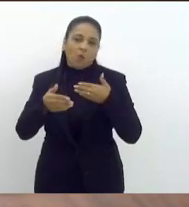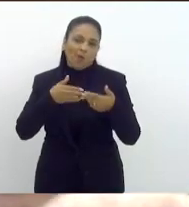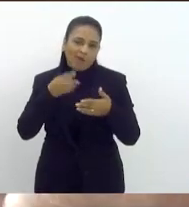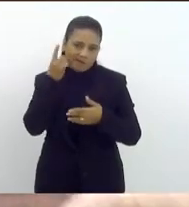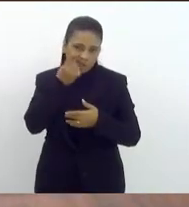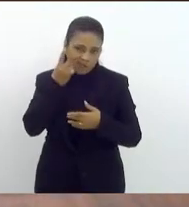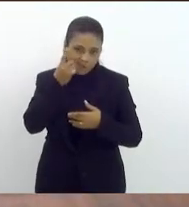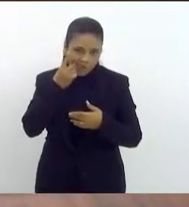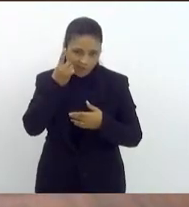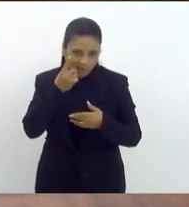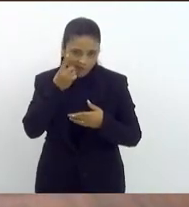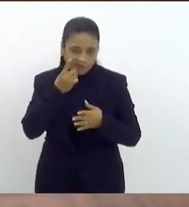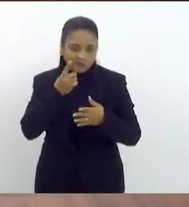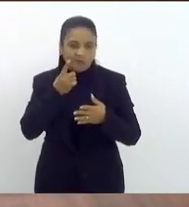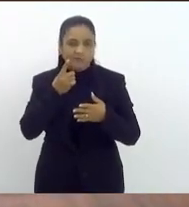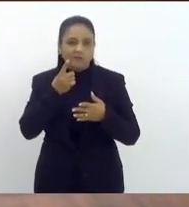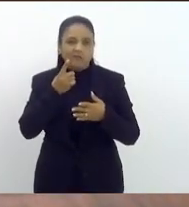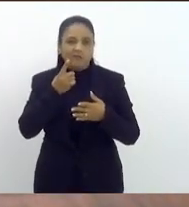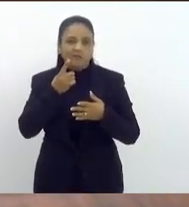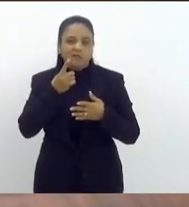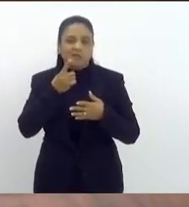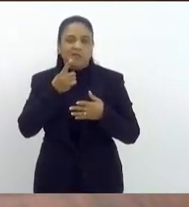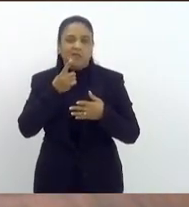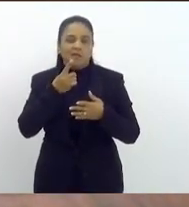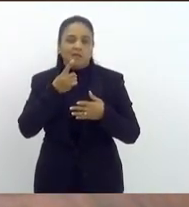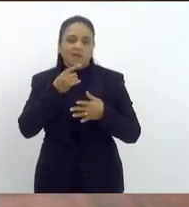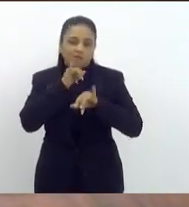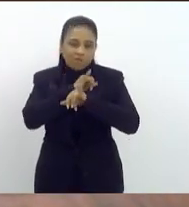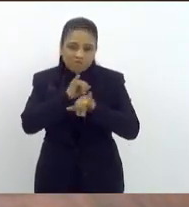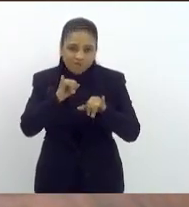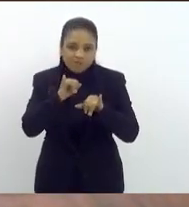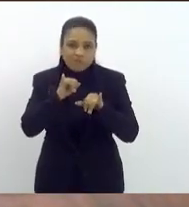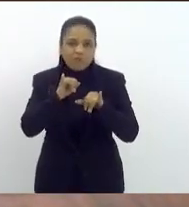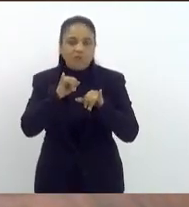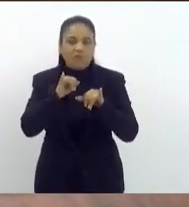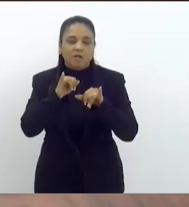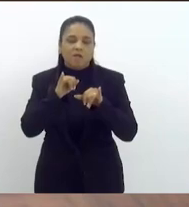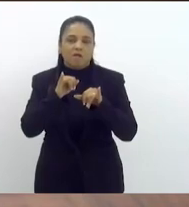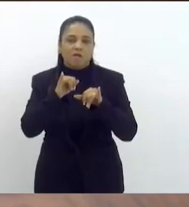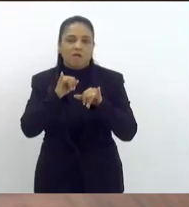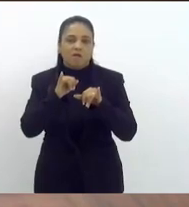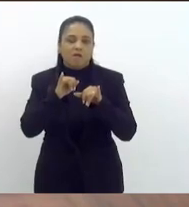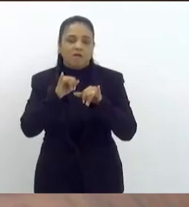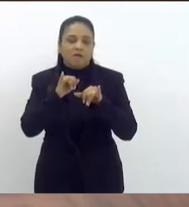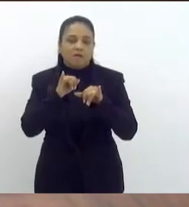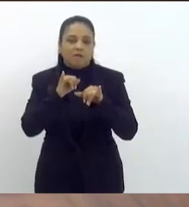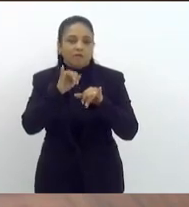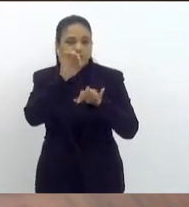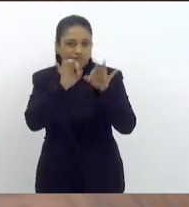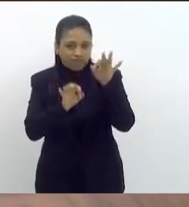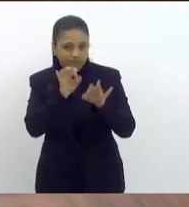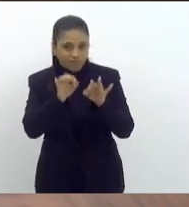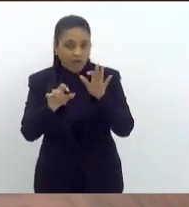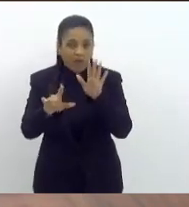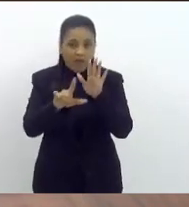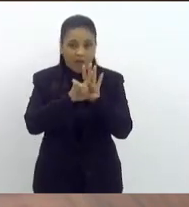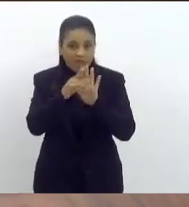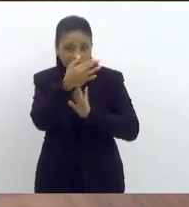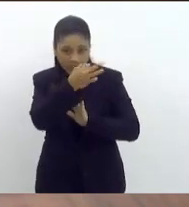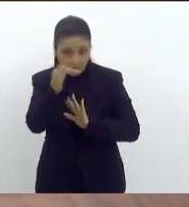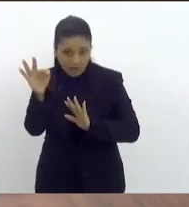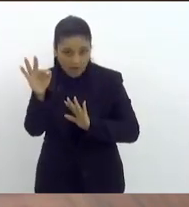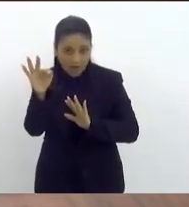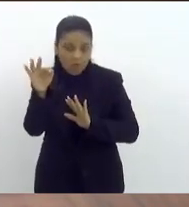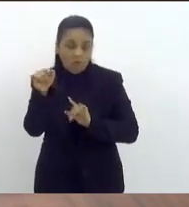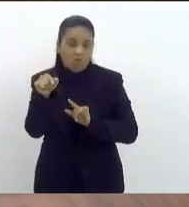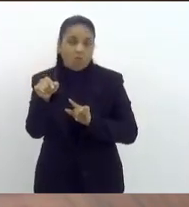possa vir querer alegar que estamos legislando é com relação à lei federal né